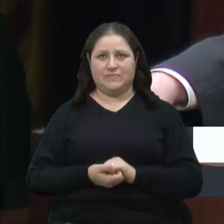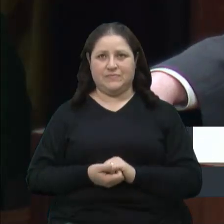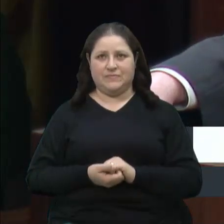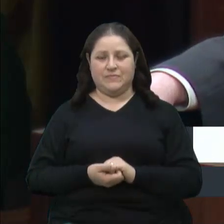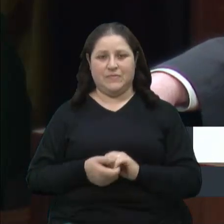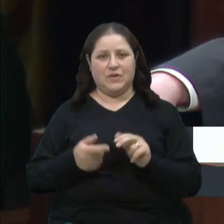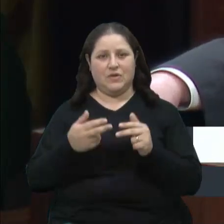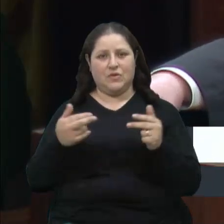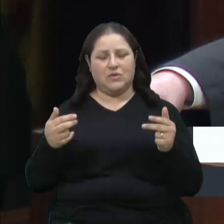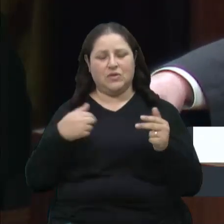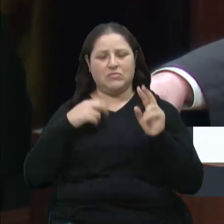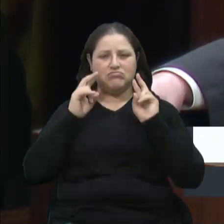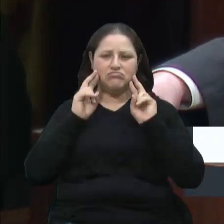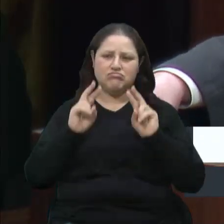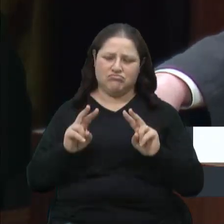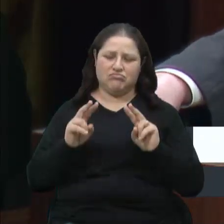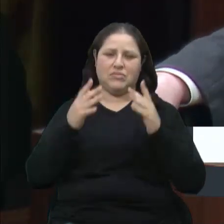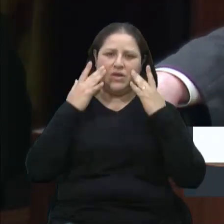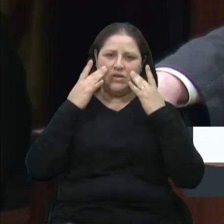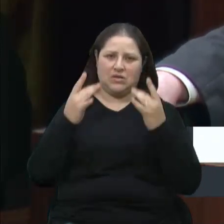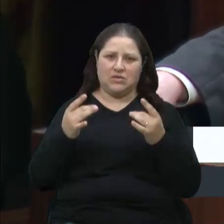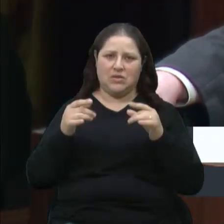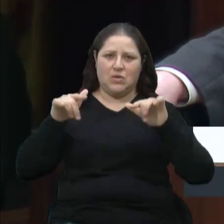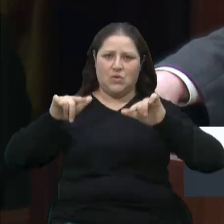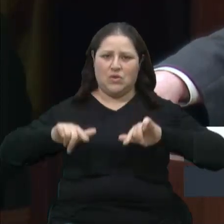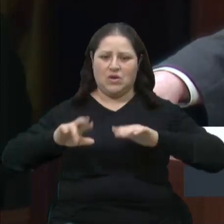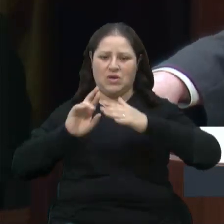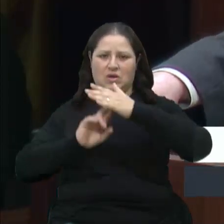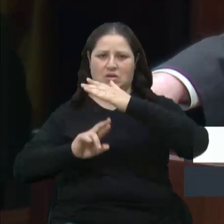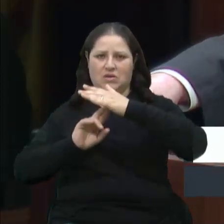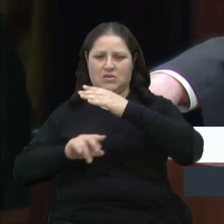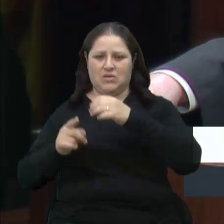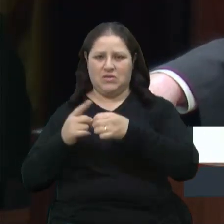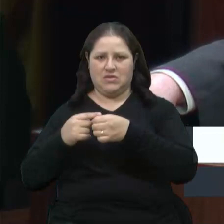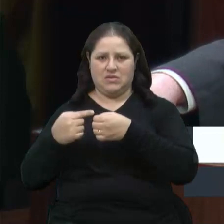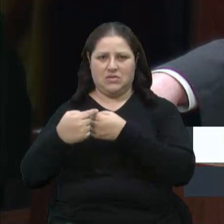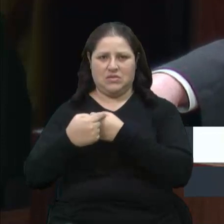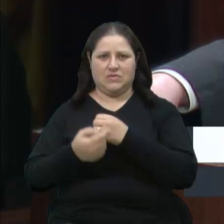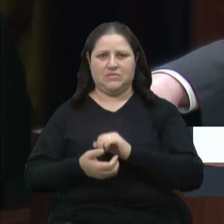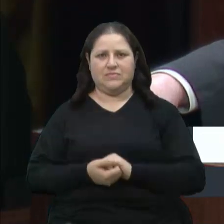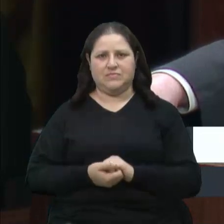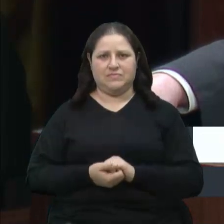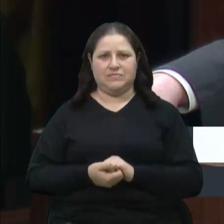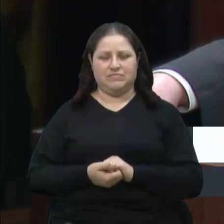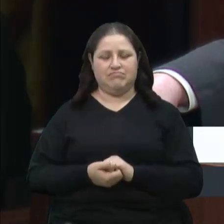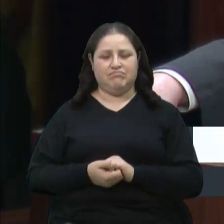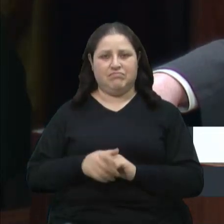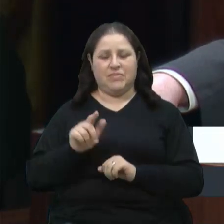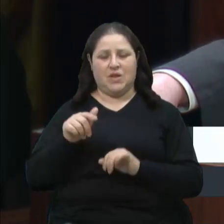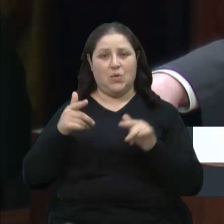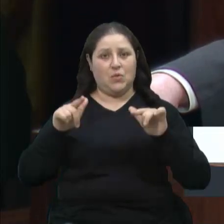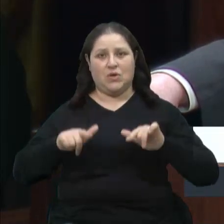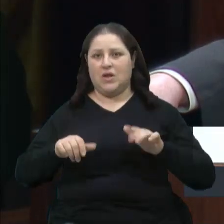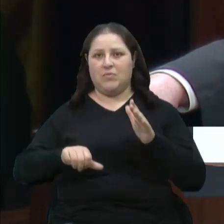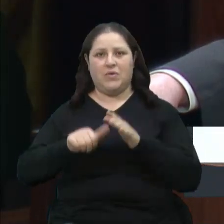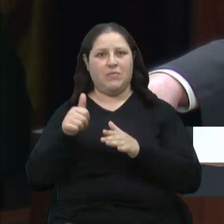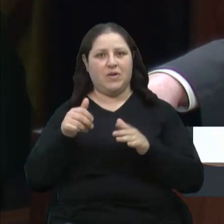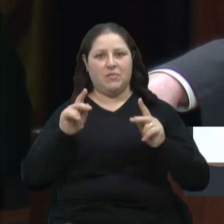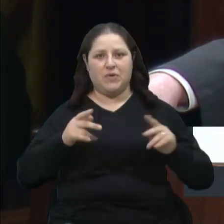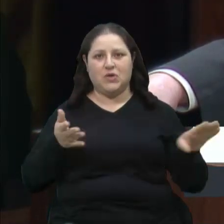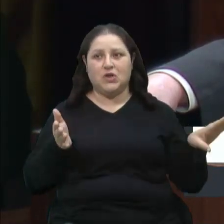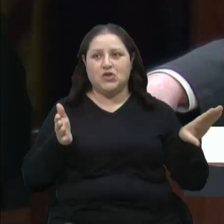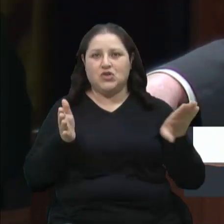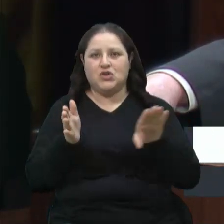Algo que me chama muito a atenção é a estação rodoviária de uma cidade. Nosso cartão de visita